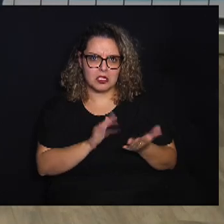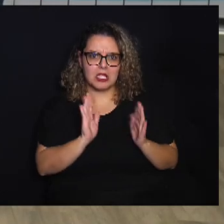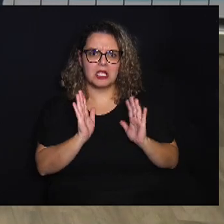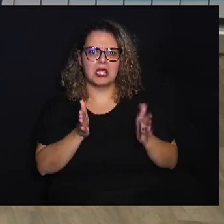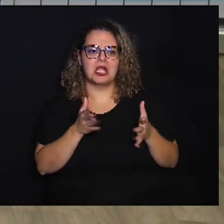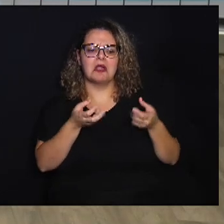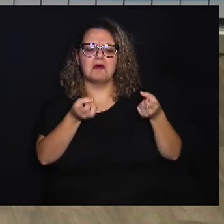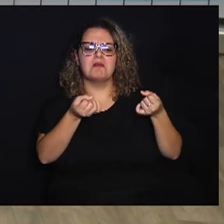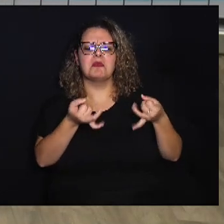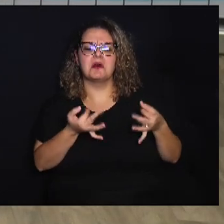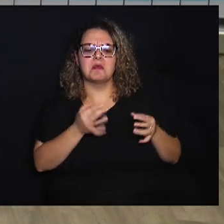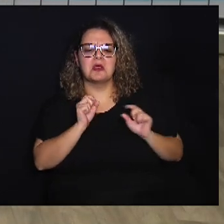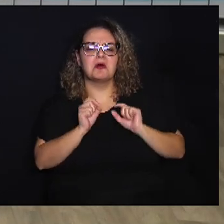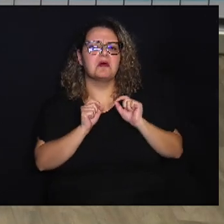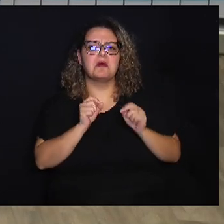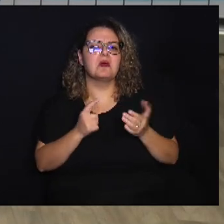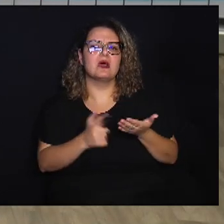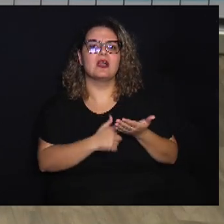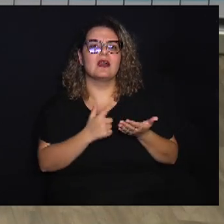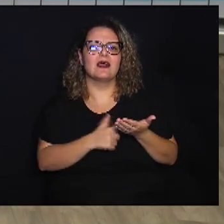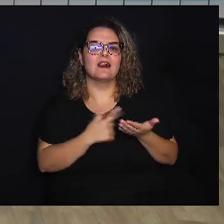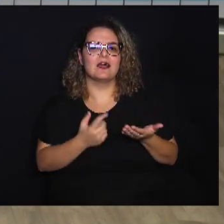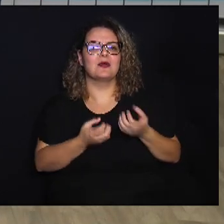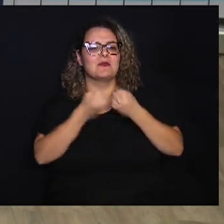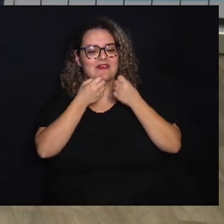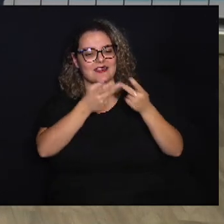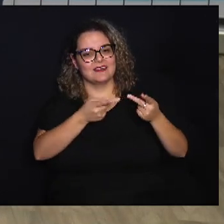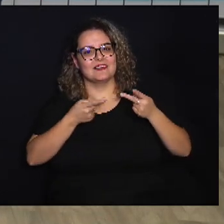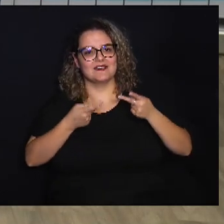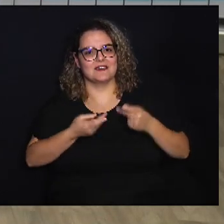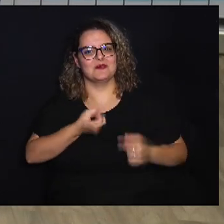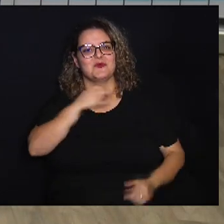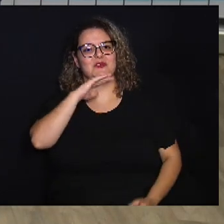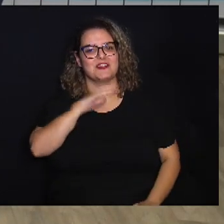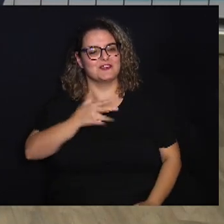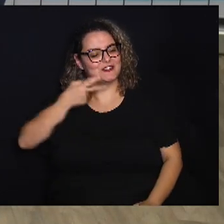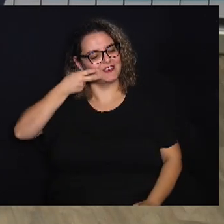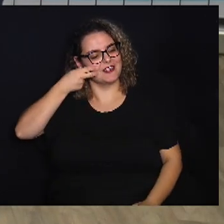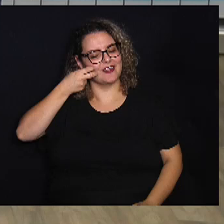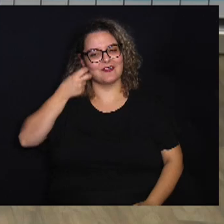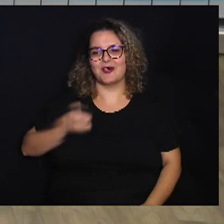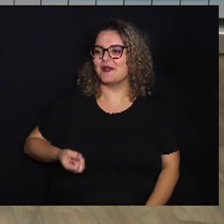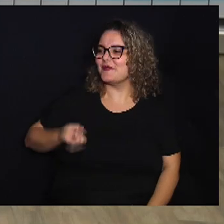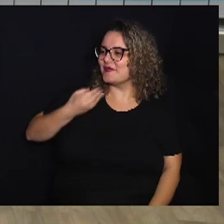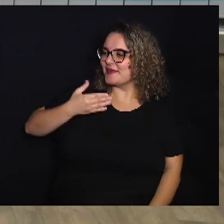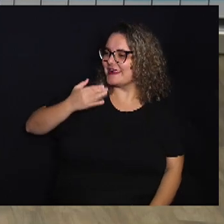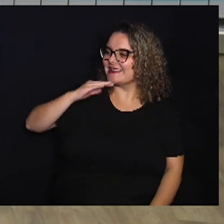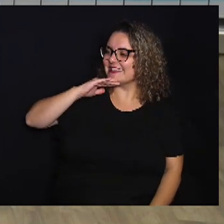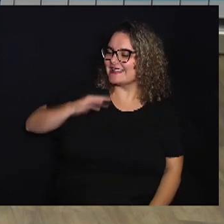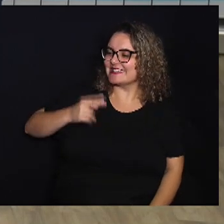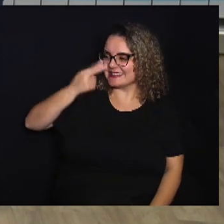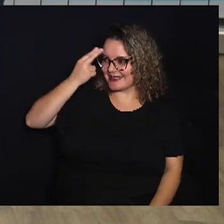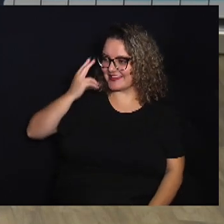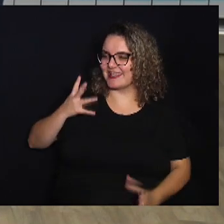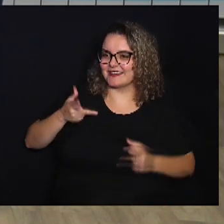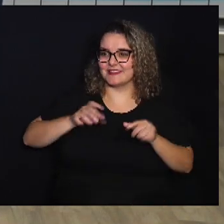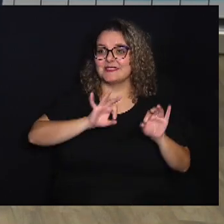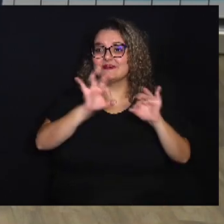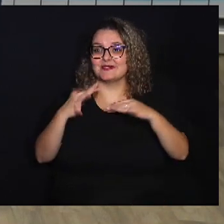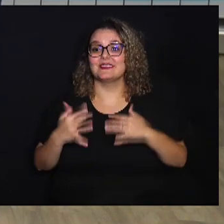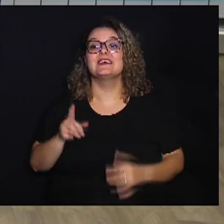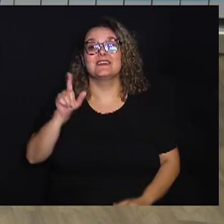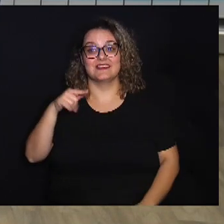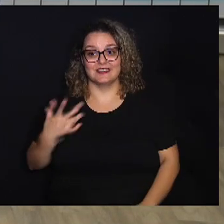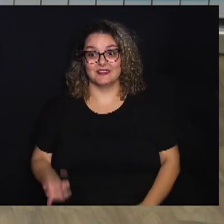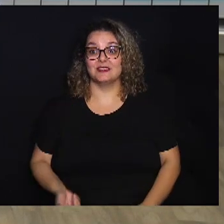me explique, então, quais são estes livros. Seja bem-vindo e boa tarde, Rafa. Boa tarde, Gabriel. Boa tarde a todos que nos acompanham. Isso mesmo, estou